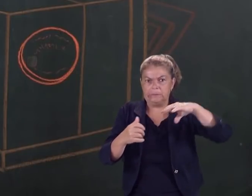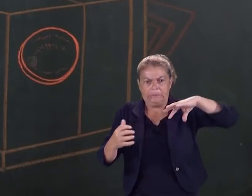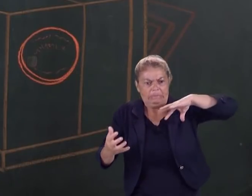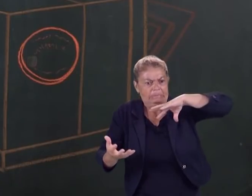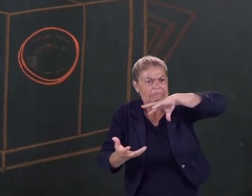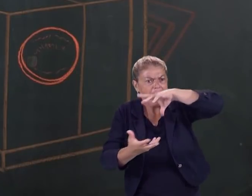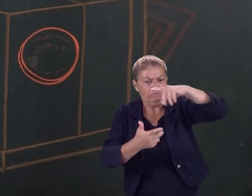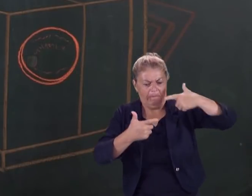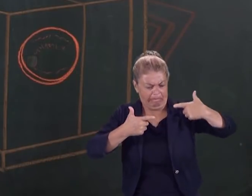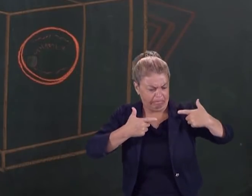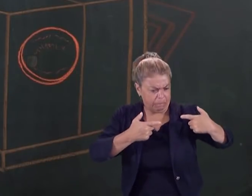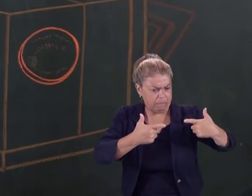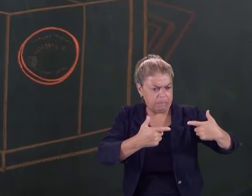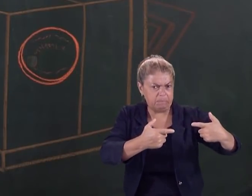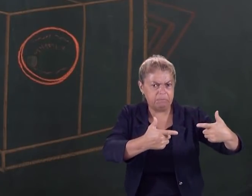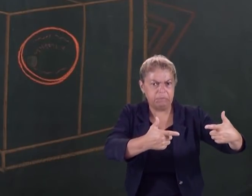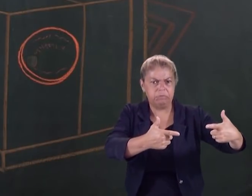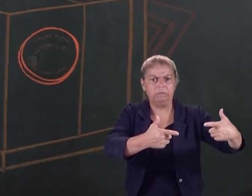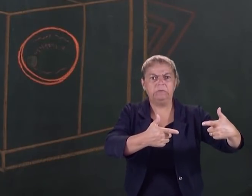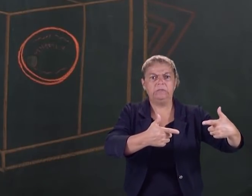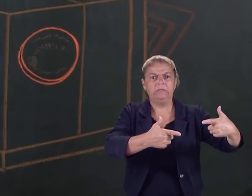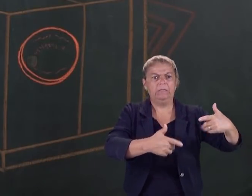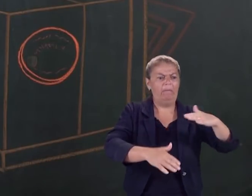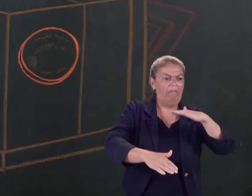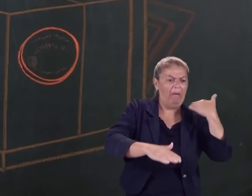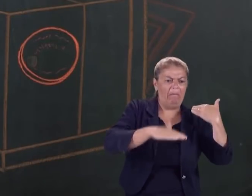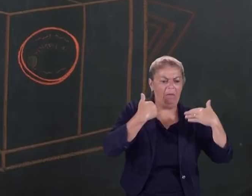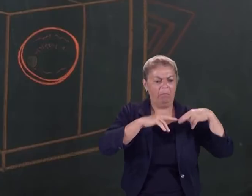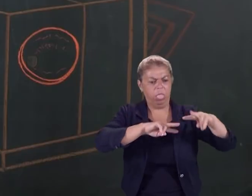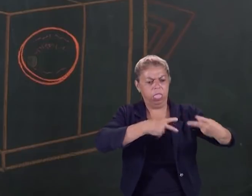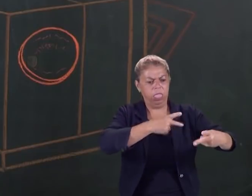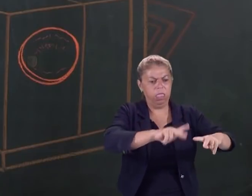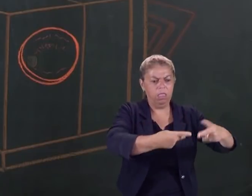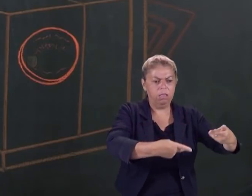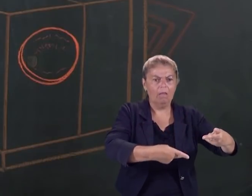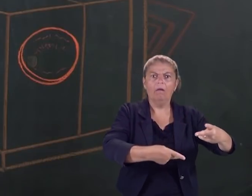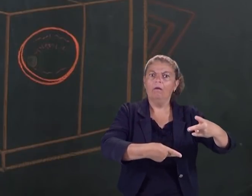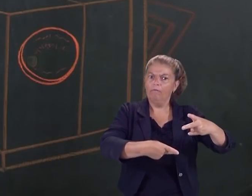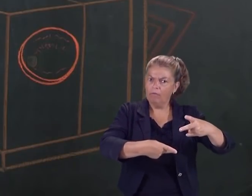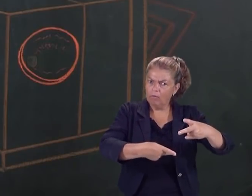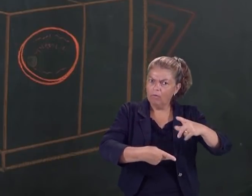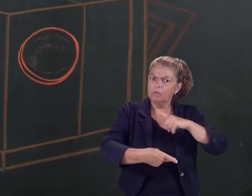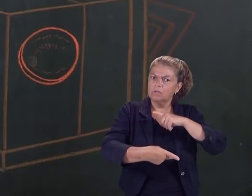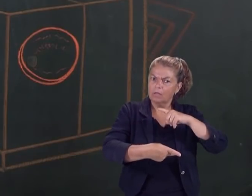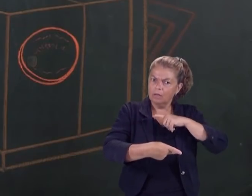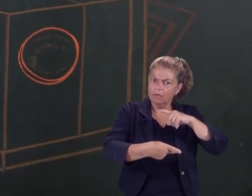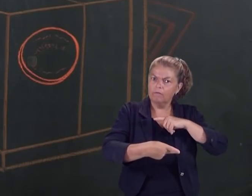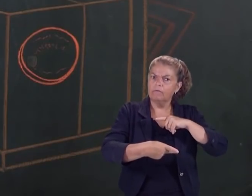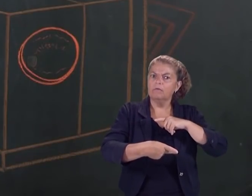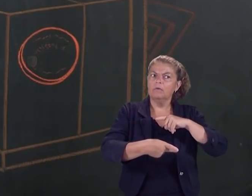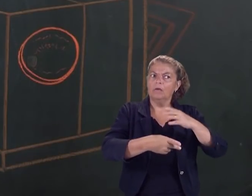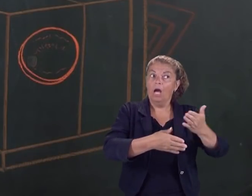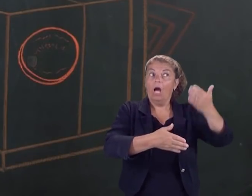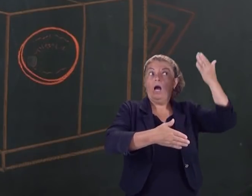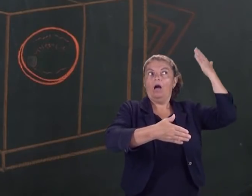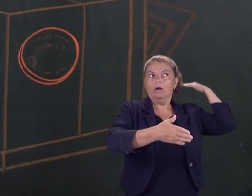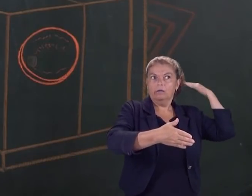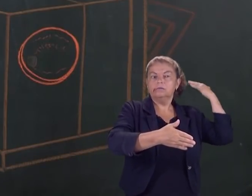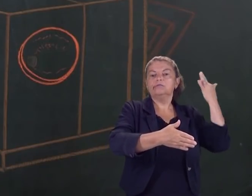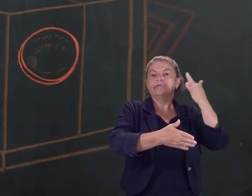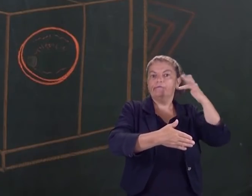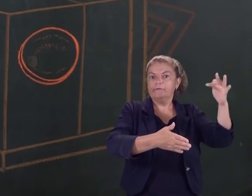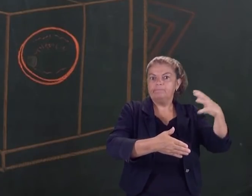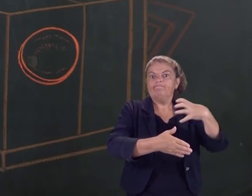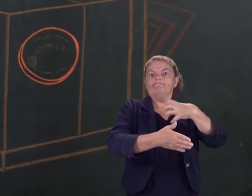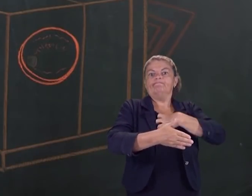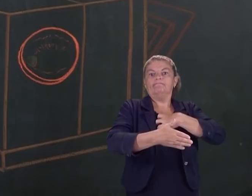Fria, Segunda Guerra Mundial, os movimentos estudantis lá na França, só que de uma forma assim, que realmente